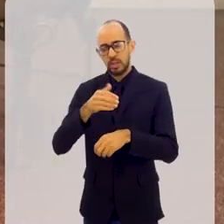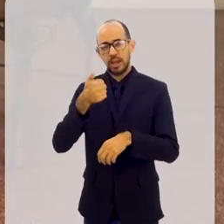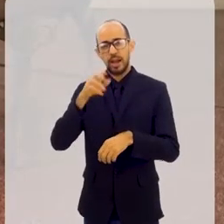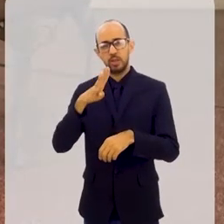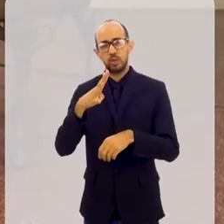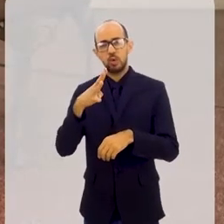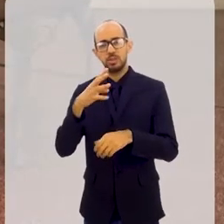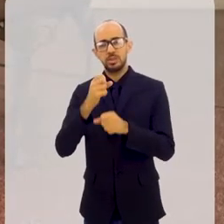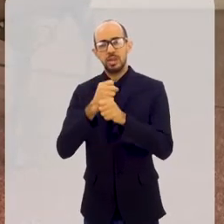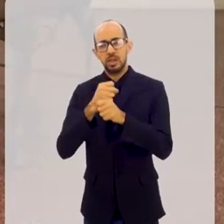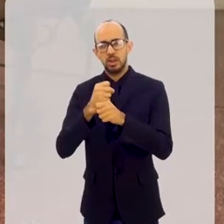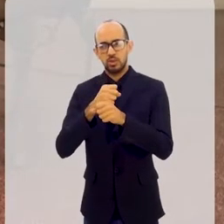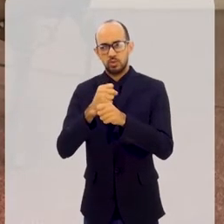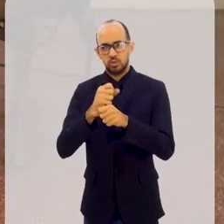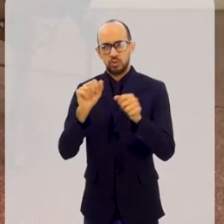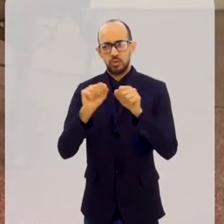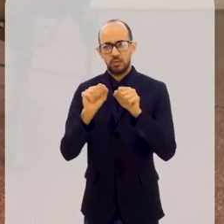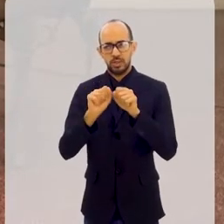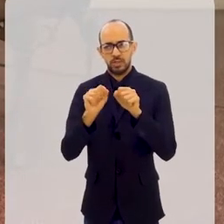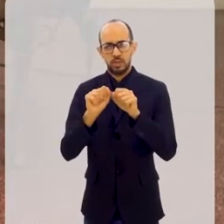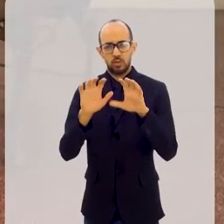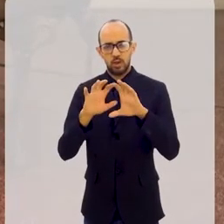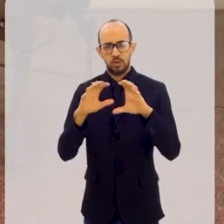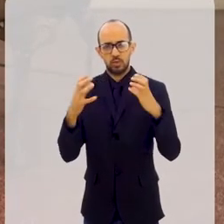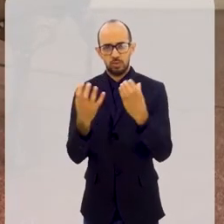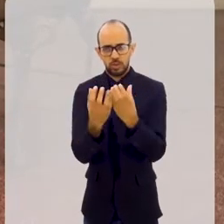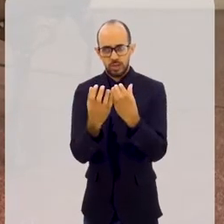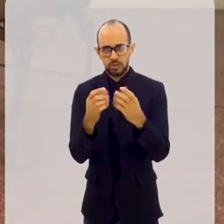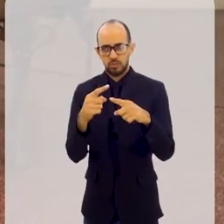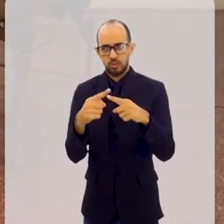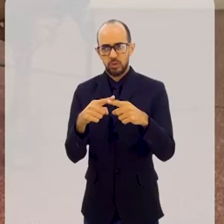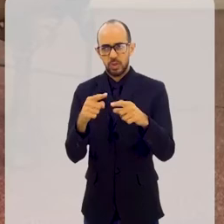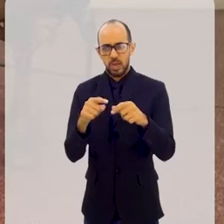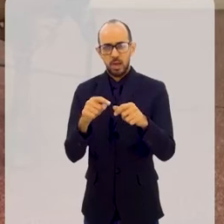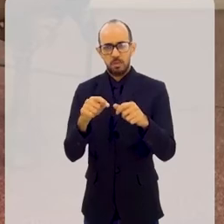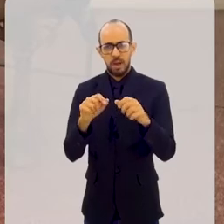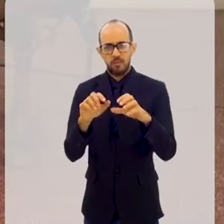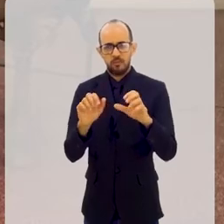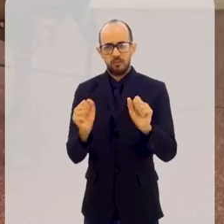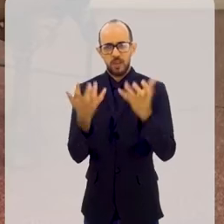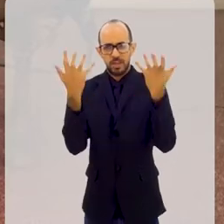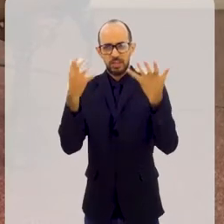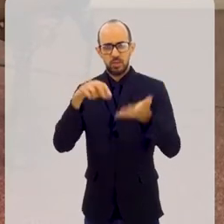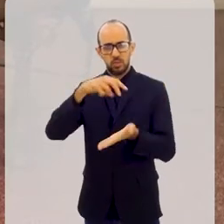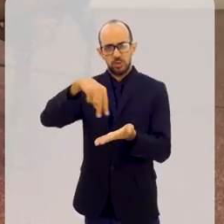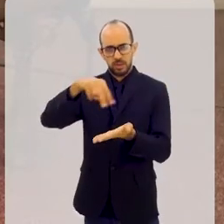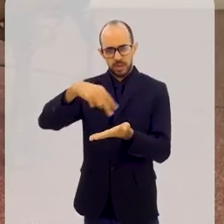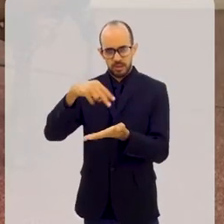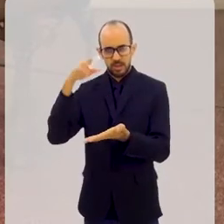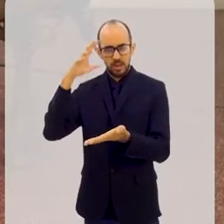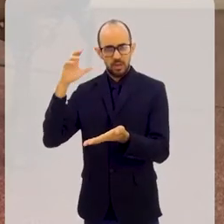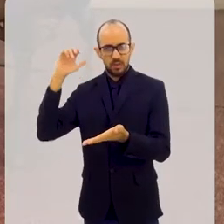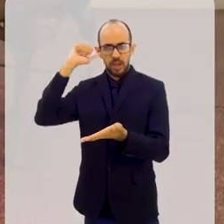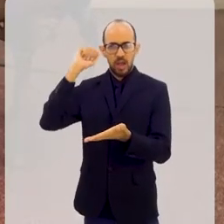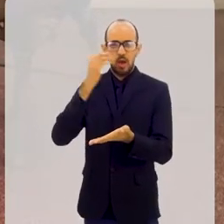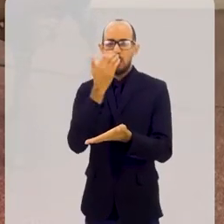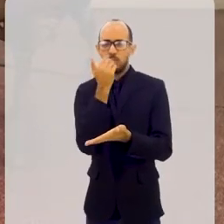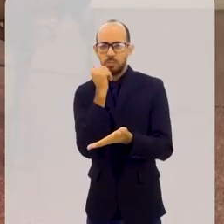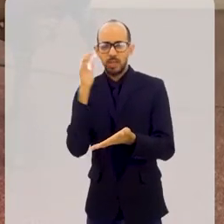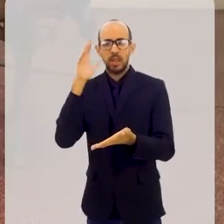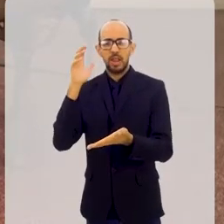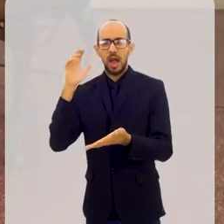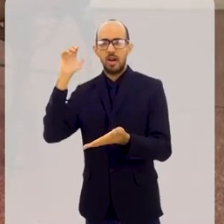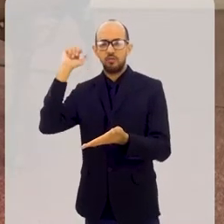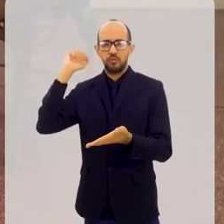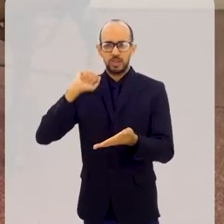anos fazendo essa festa como várias pessoas passando debates porque é uma festa com dança africana música africana africana